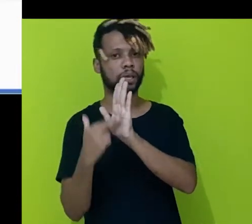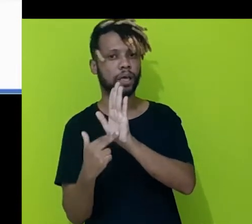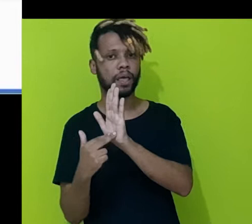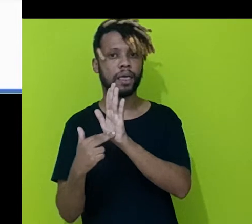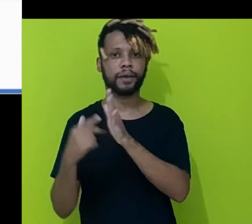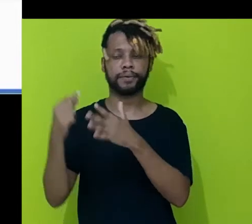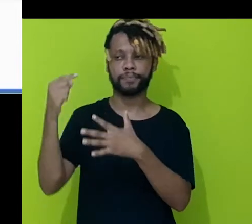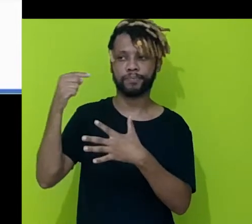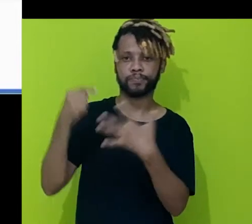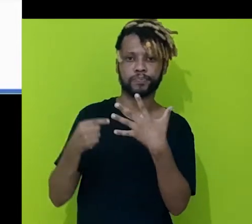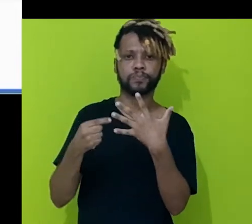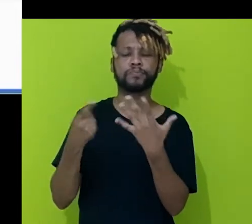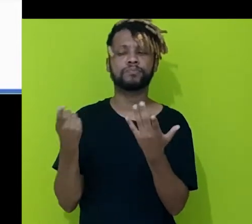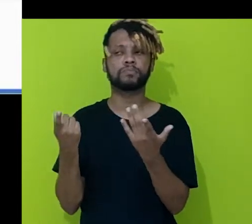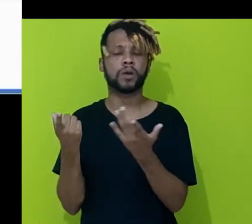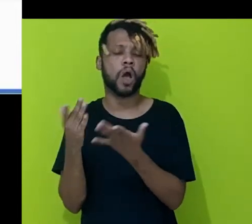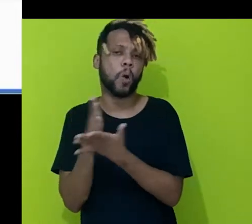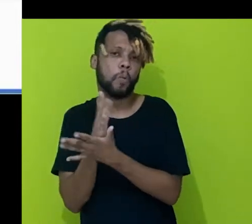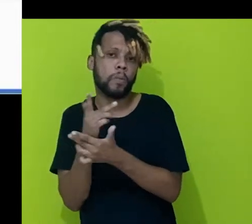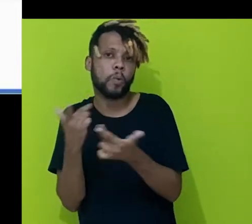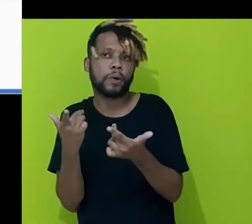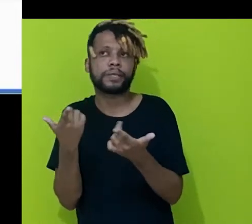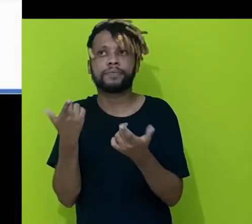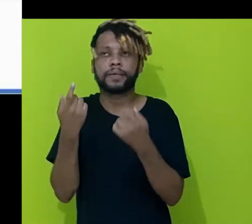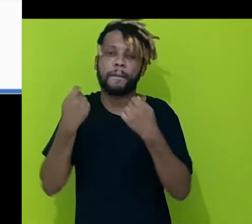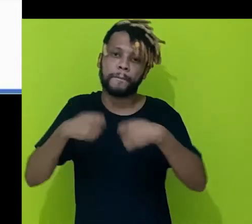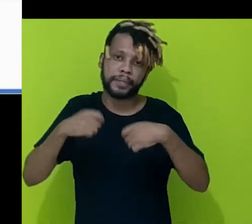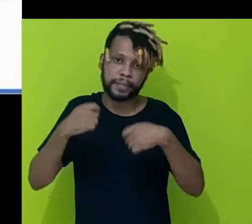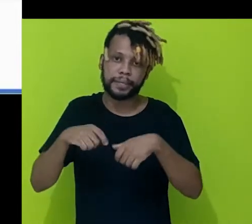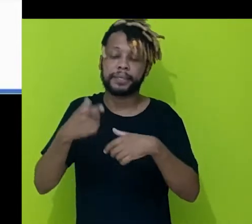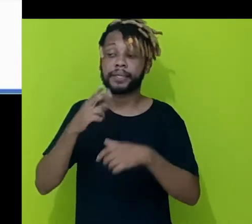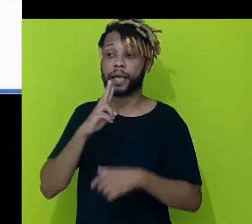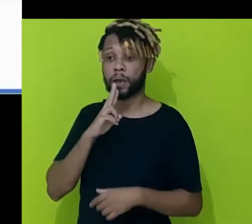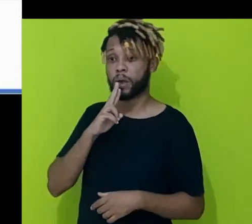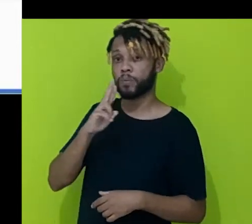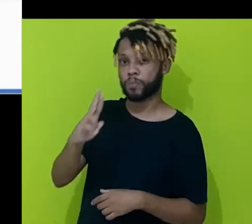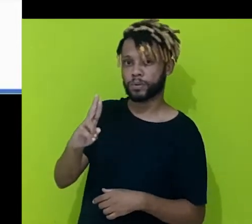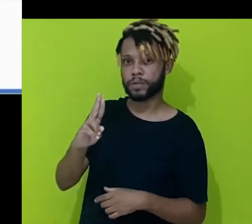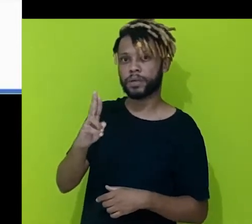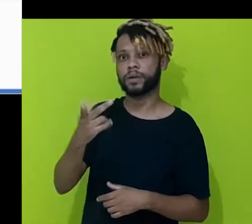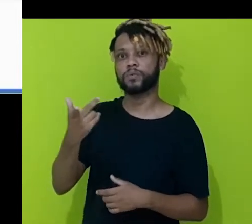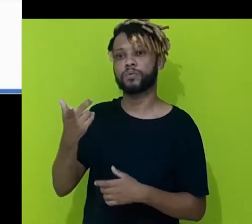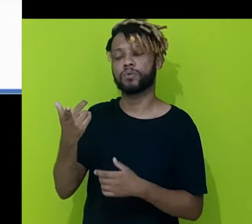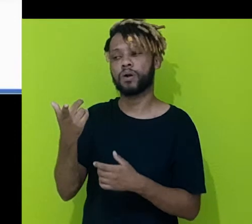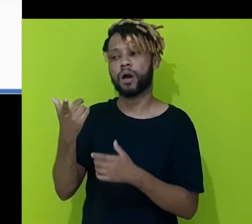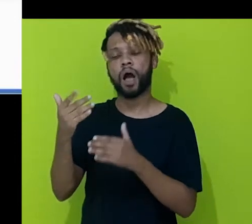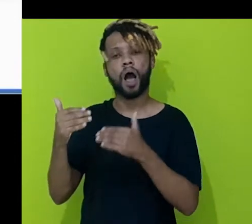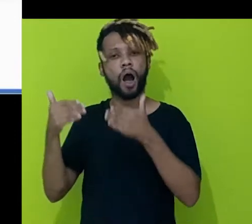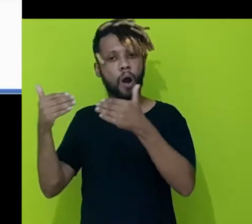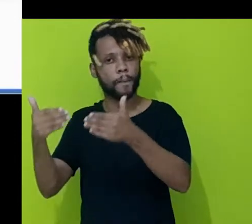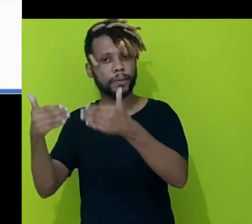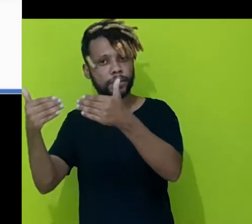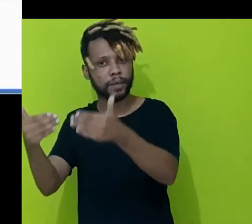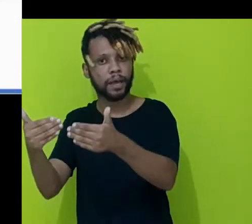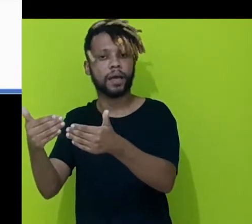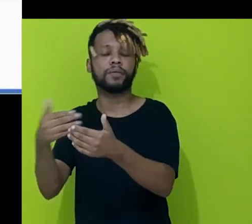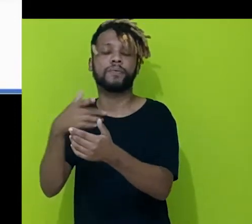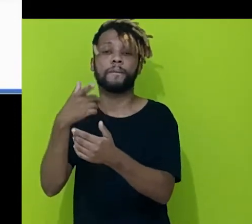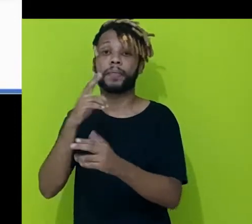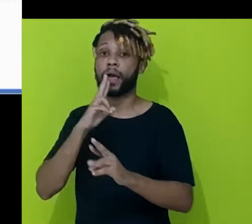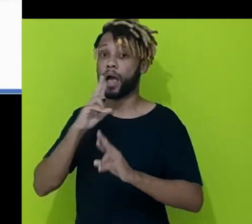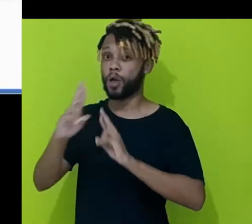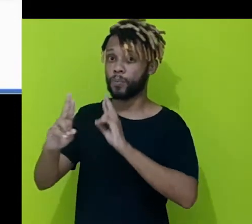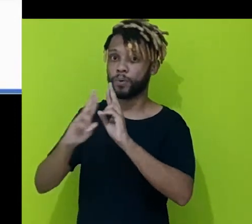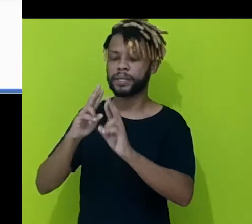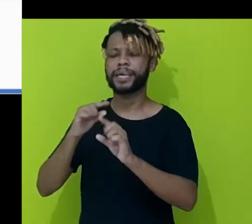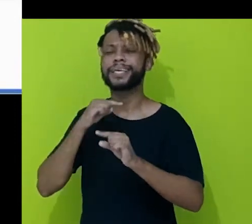questionamentos que você deve dar retorno ao Ministério para responder essas dúvidas,